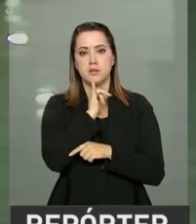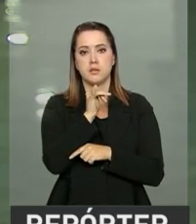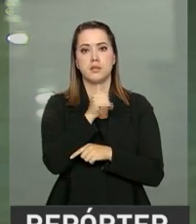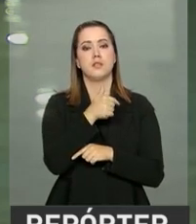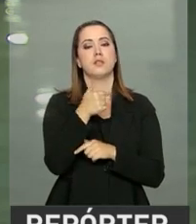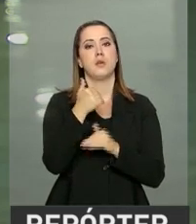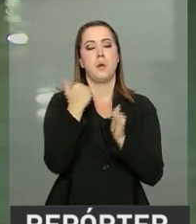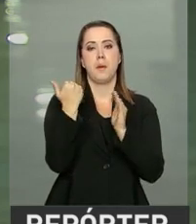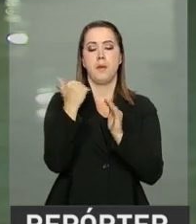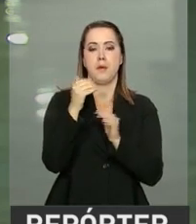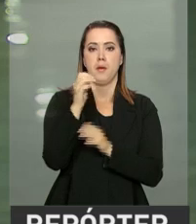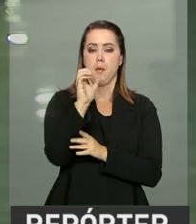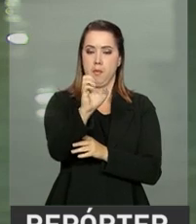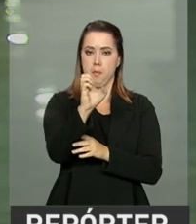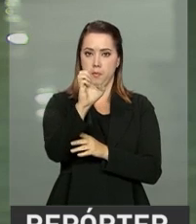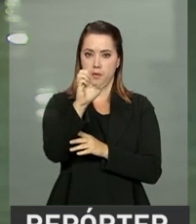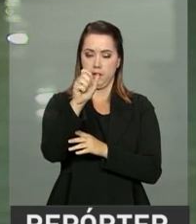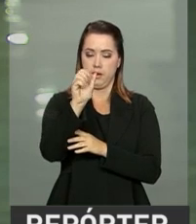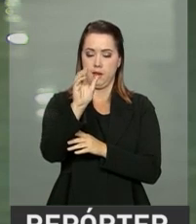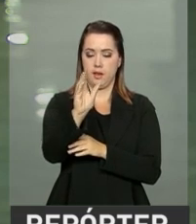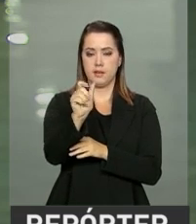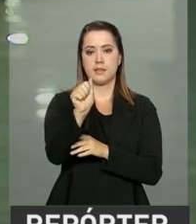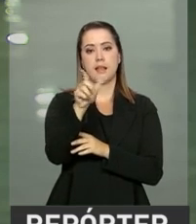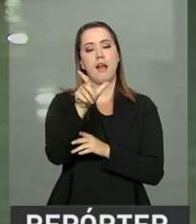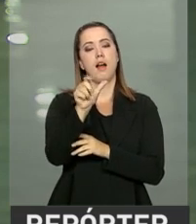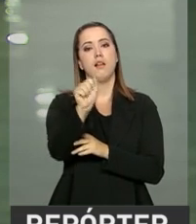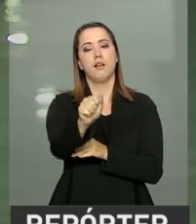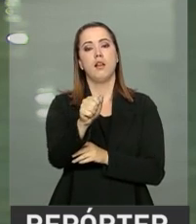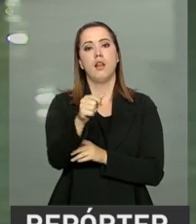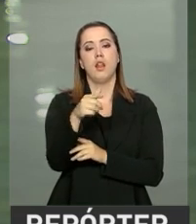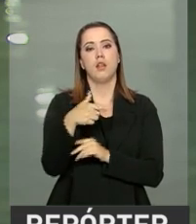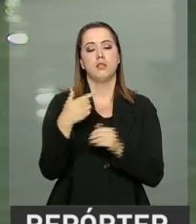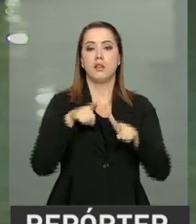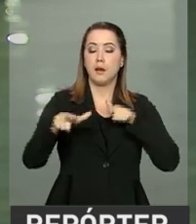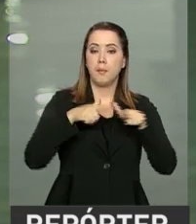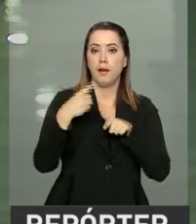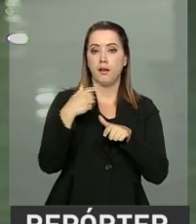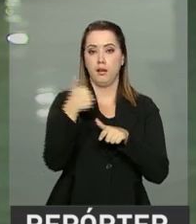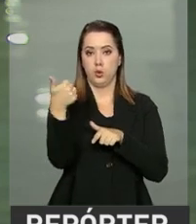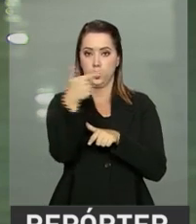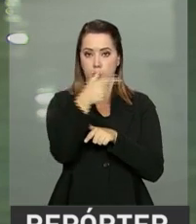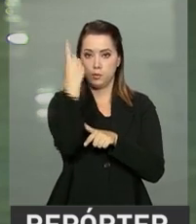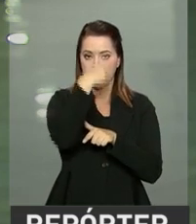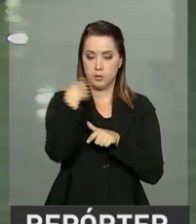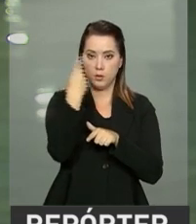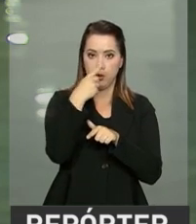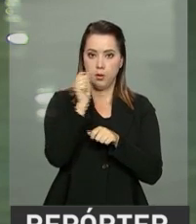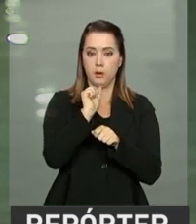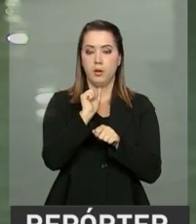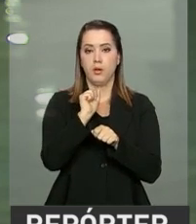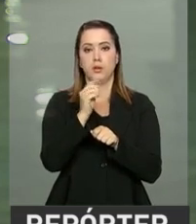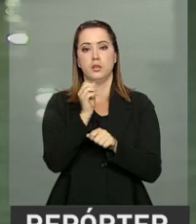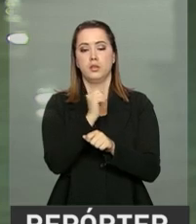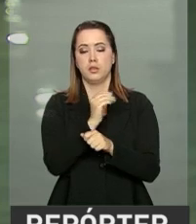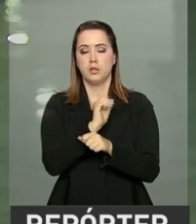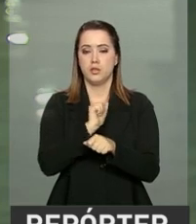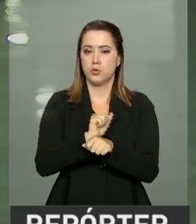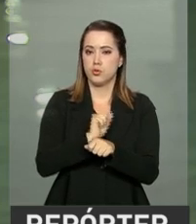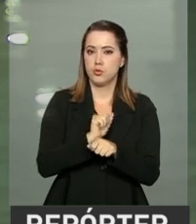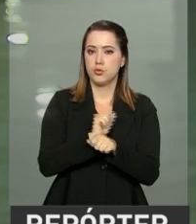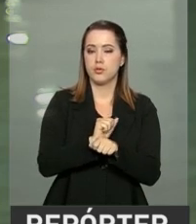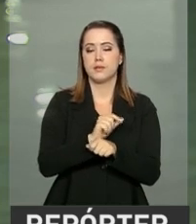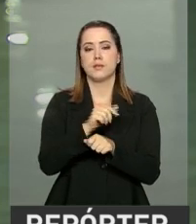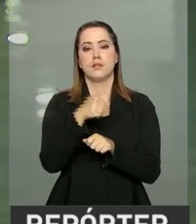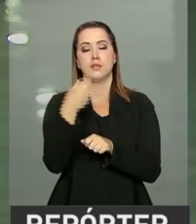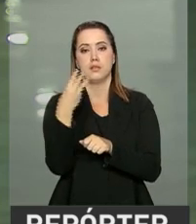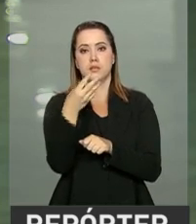profissional trabalha por 12 horas com 36 horas de descanso e também o cumprimento da jornada de 44